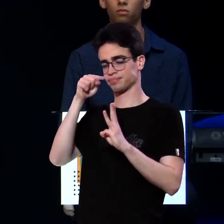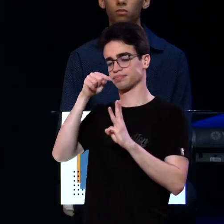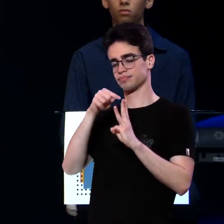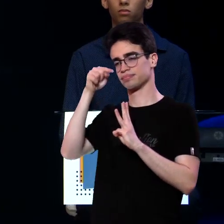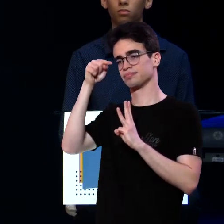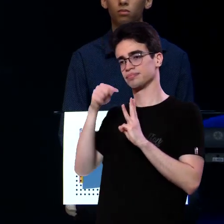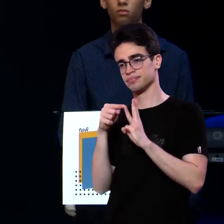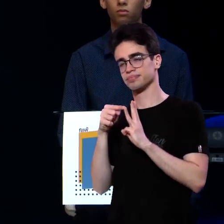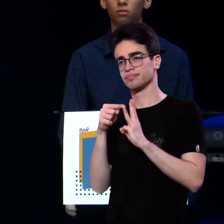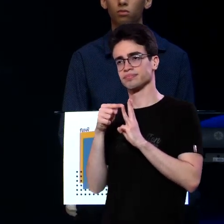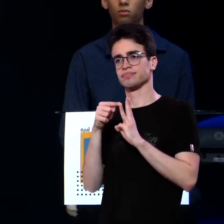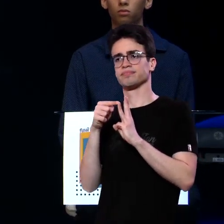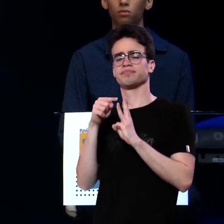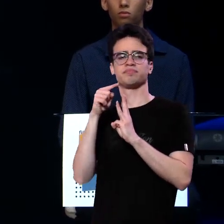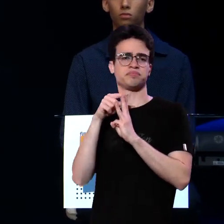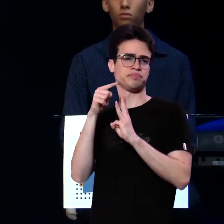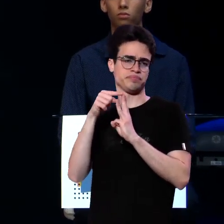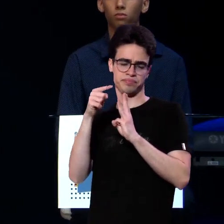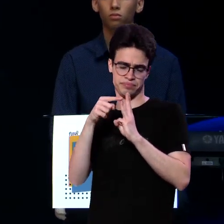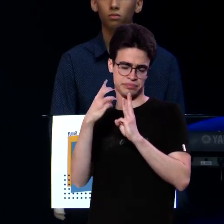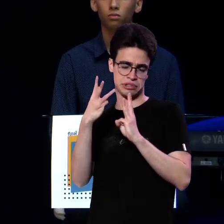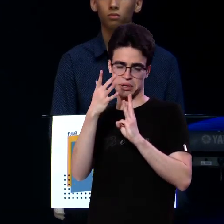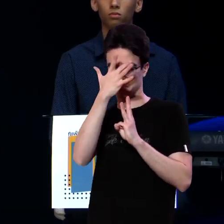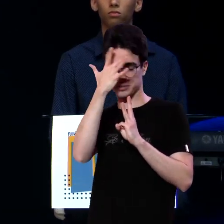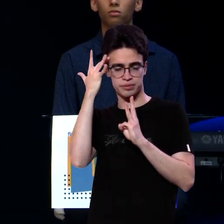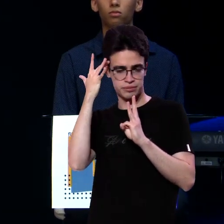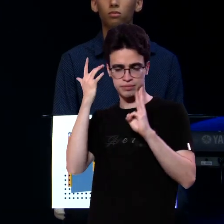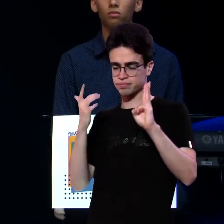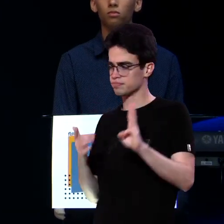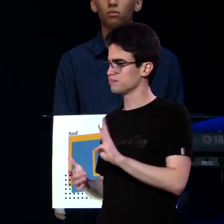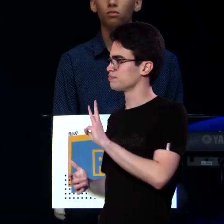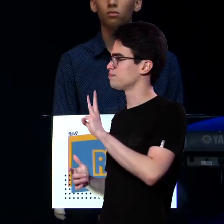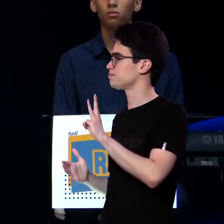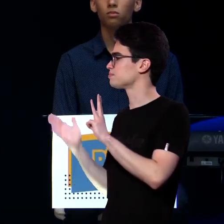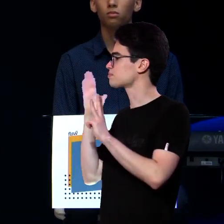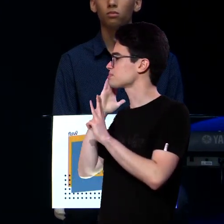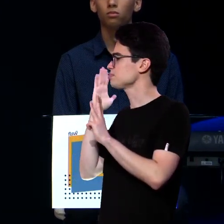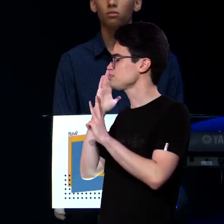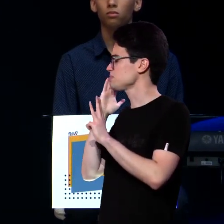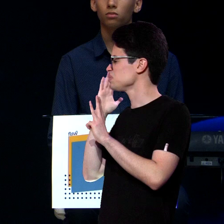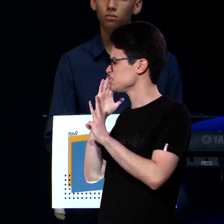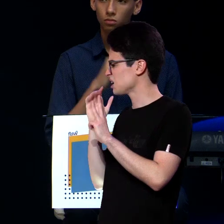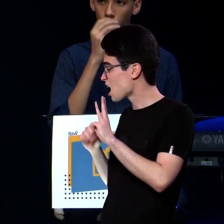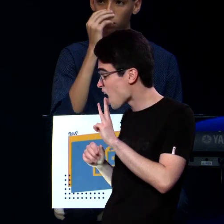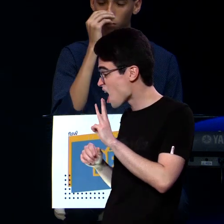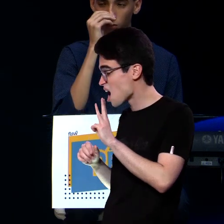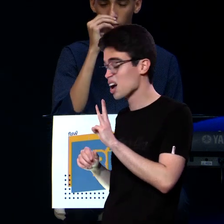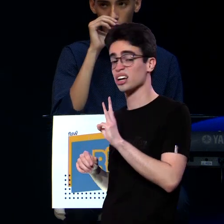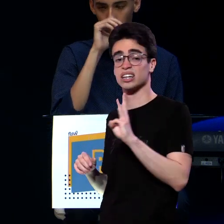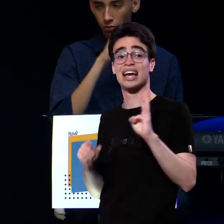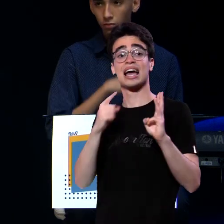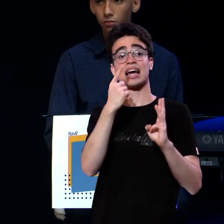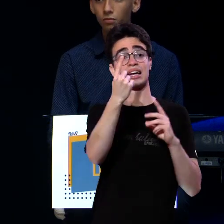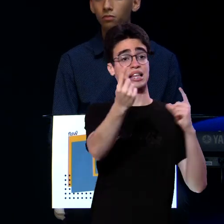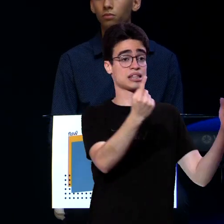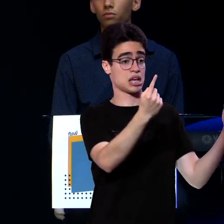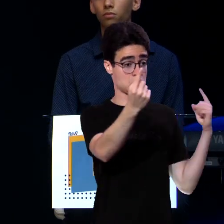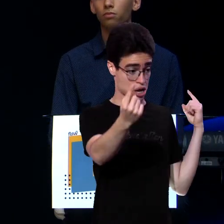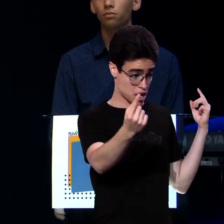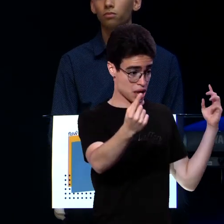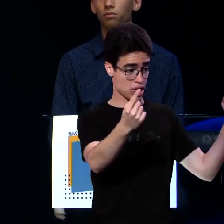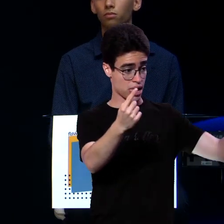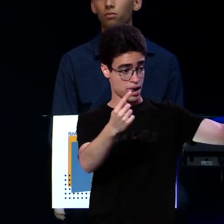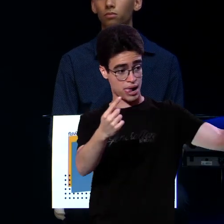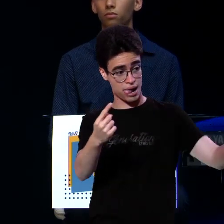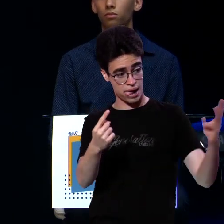de Suá, Zofar de Naamate, souberam de todo o mal que o haviam atingido, saíram cada um da sua região e combinaram ir